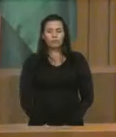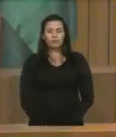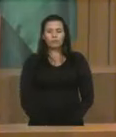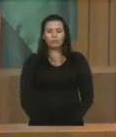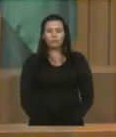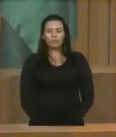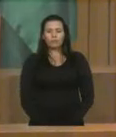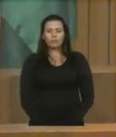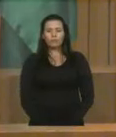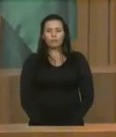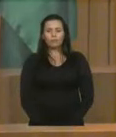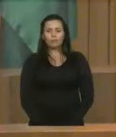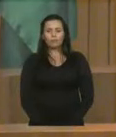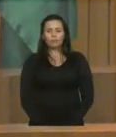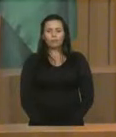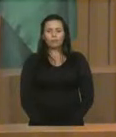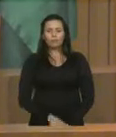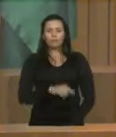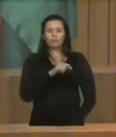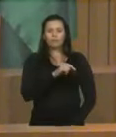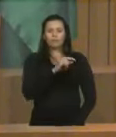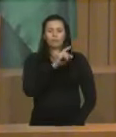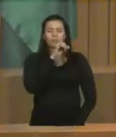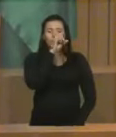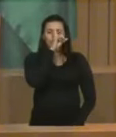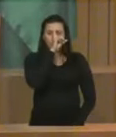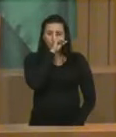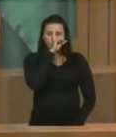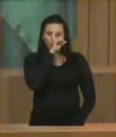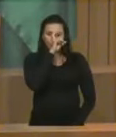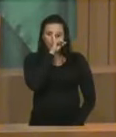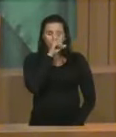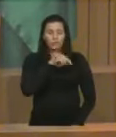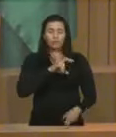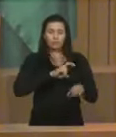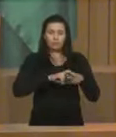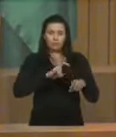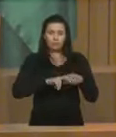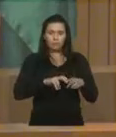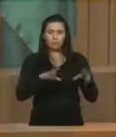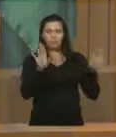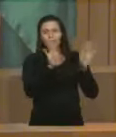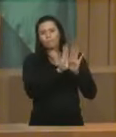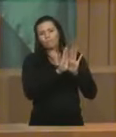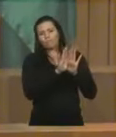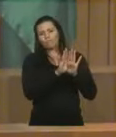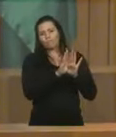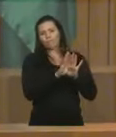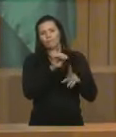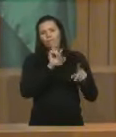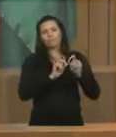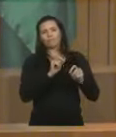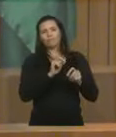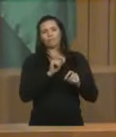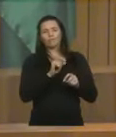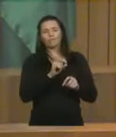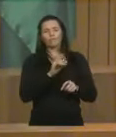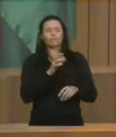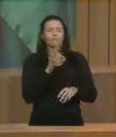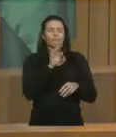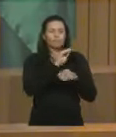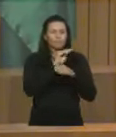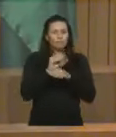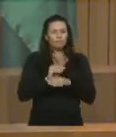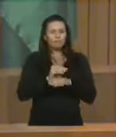fechado os atendimentos de neurologia no macro-regional de Santa Inês. Mas eu me pergunto, para